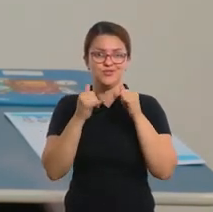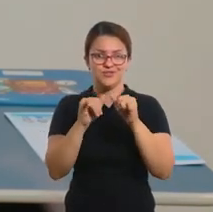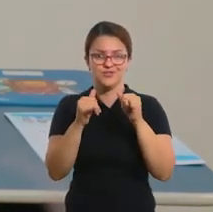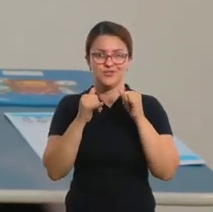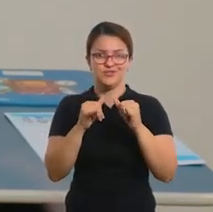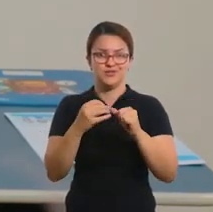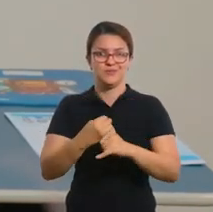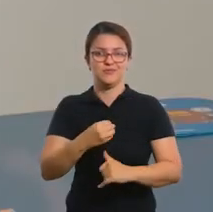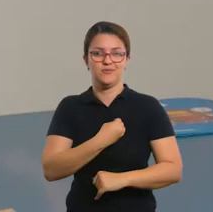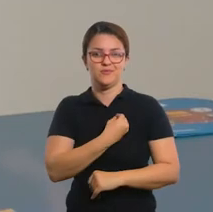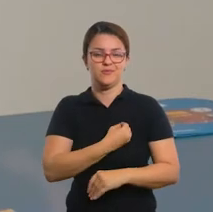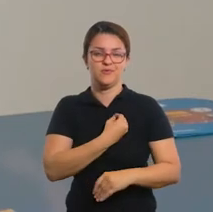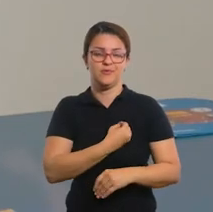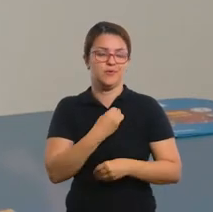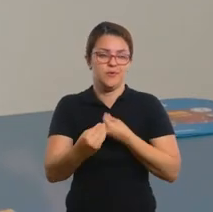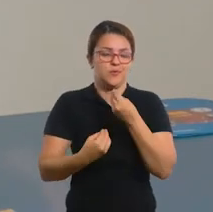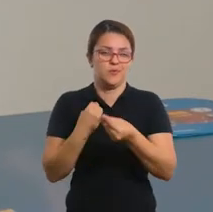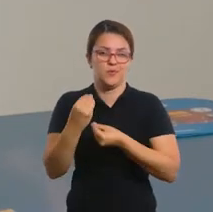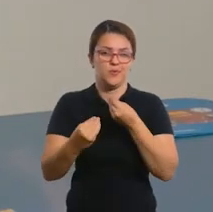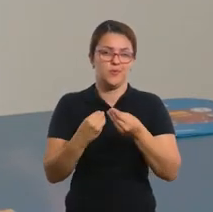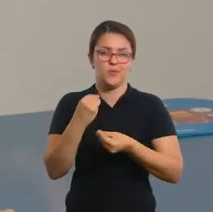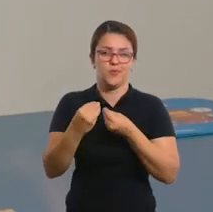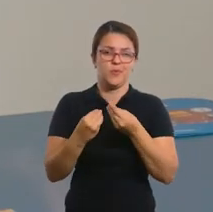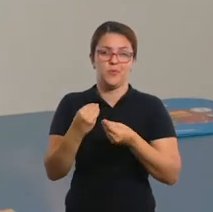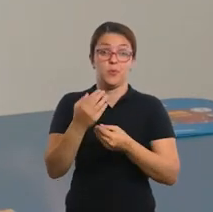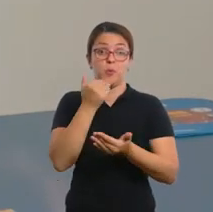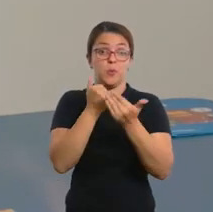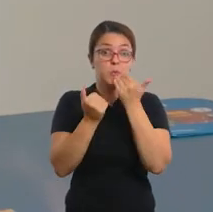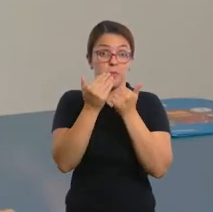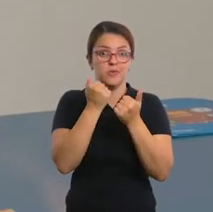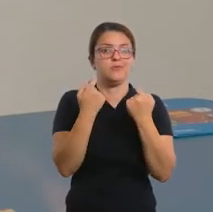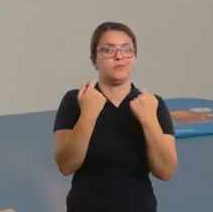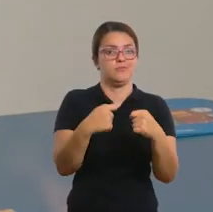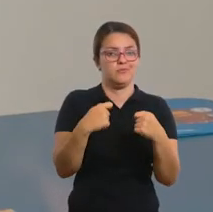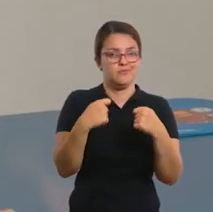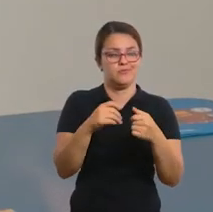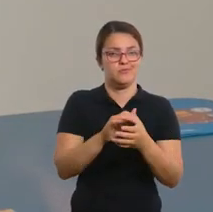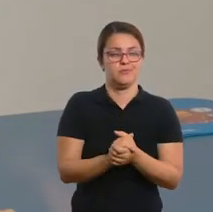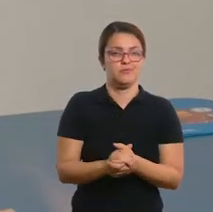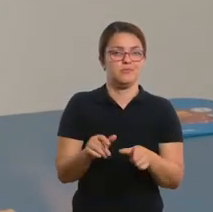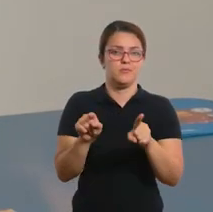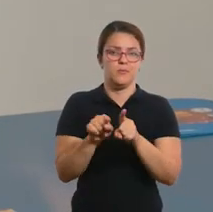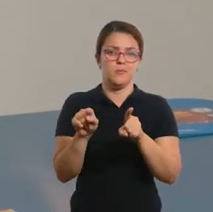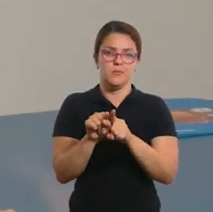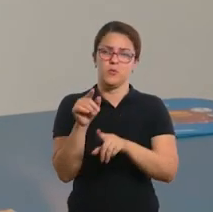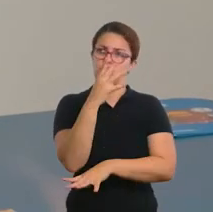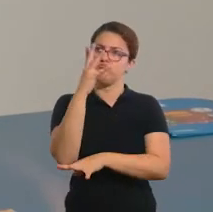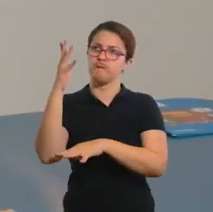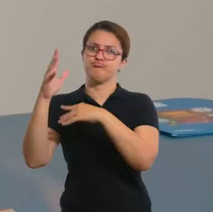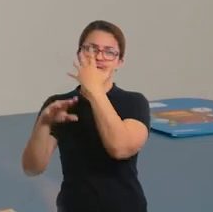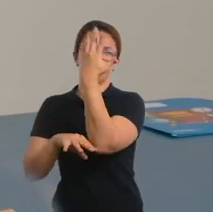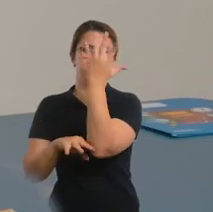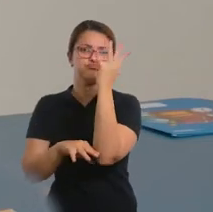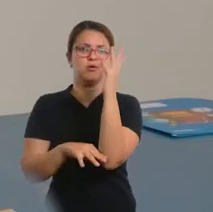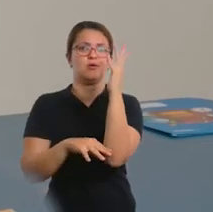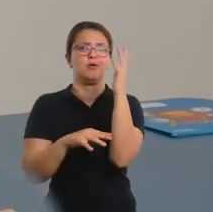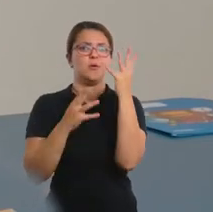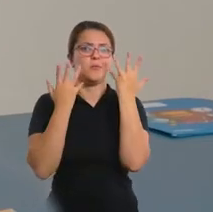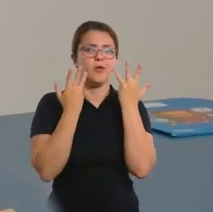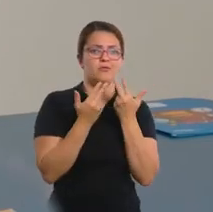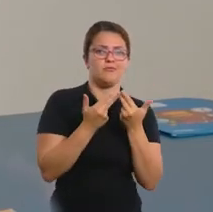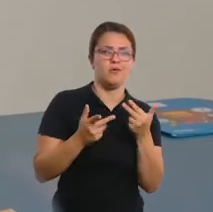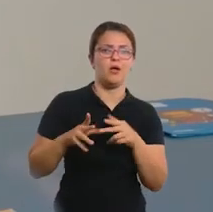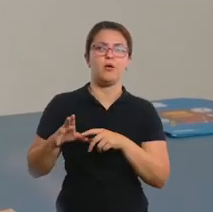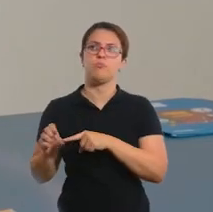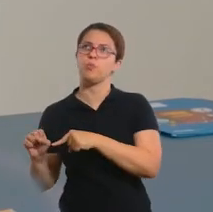essa energia é absorvida mediante a alimentação. Isso ocorre na natureza com a cadeia